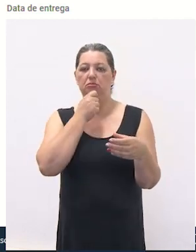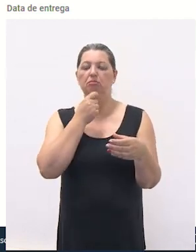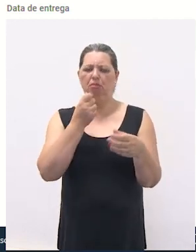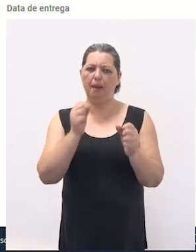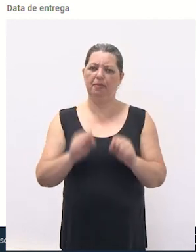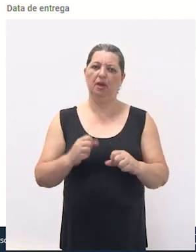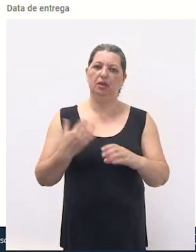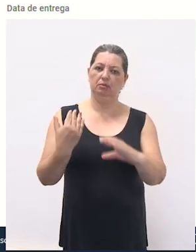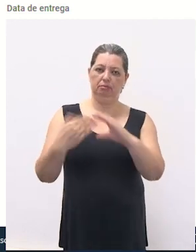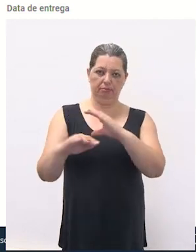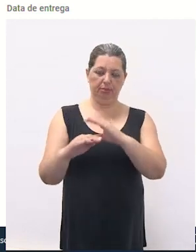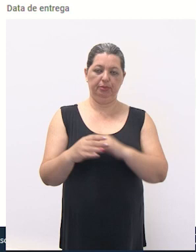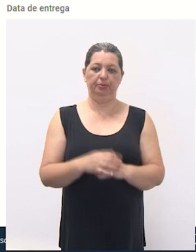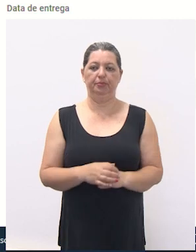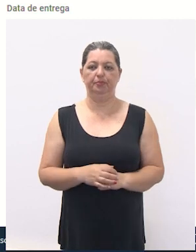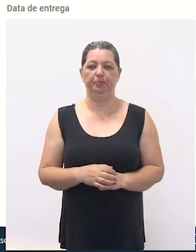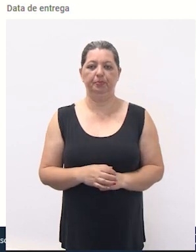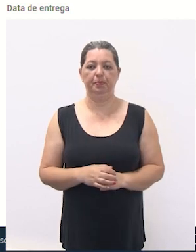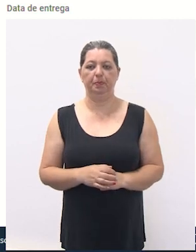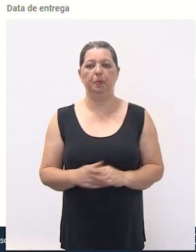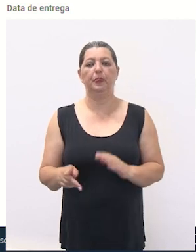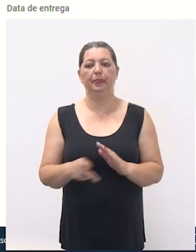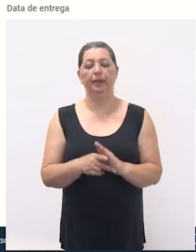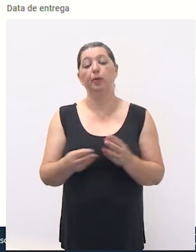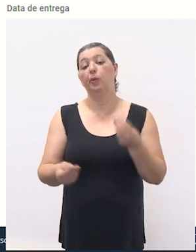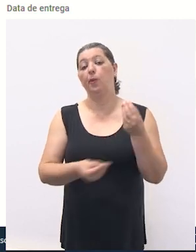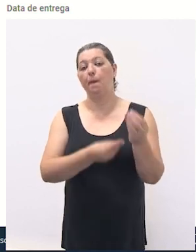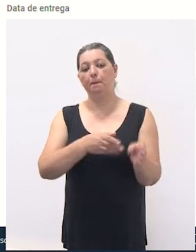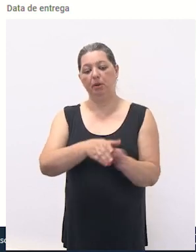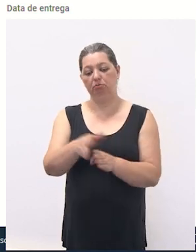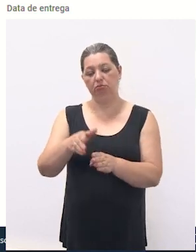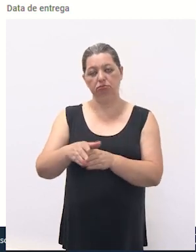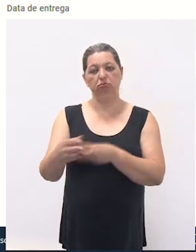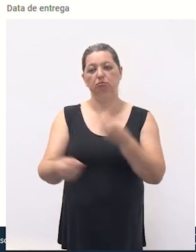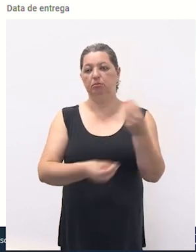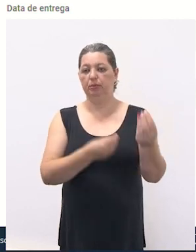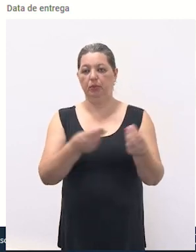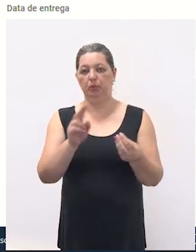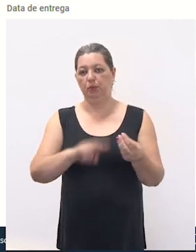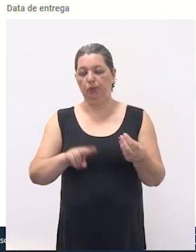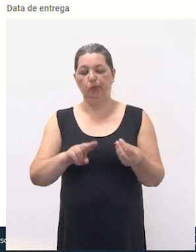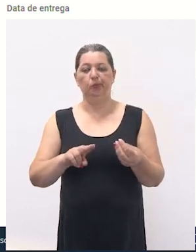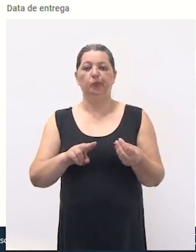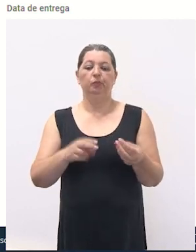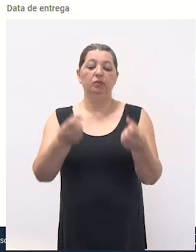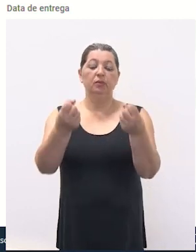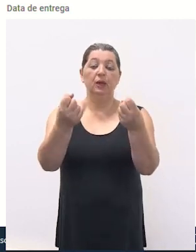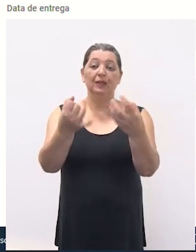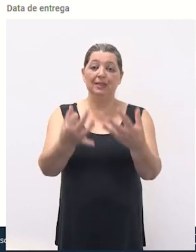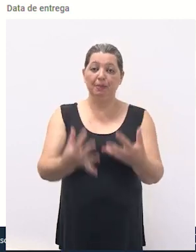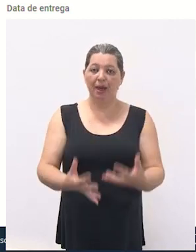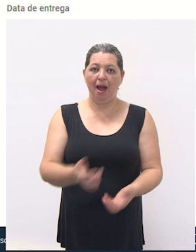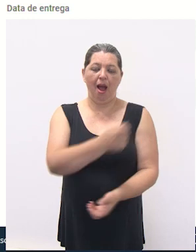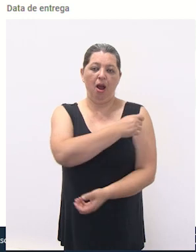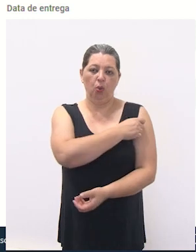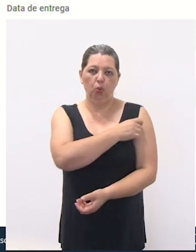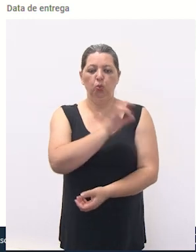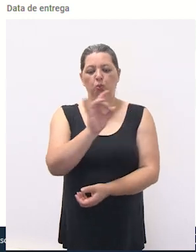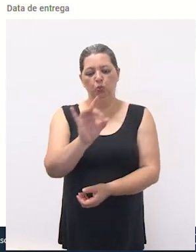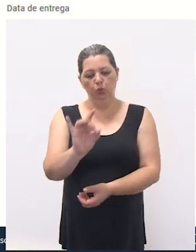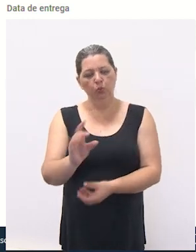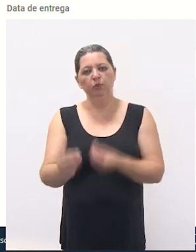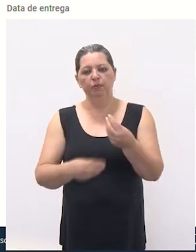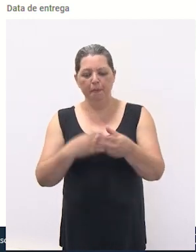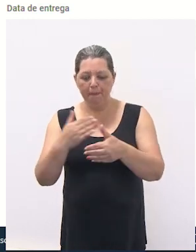gente tem aqui uma caixinha para instruções, né, onde você pode instruir os seus alunos como vai ser o prosseguimento